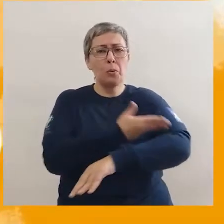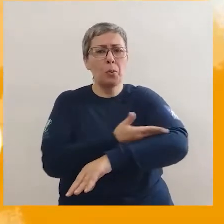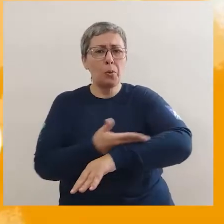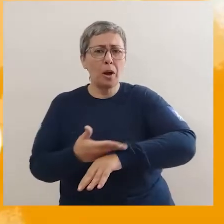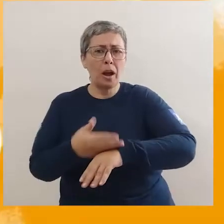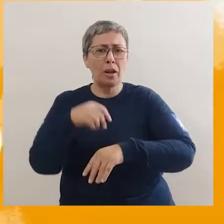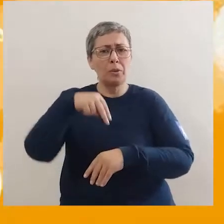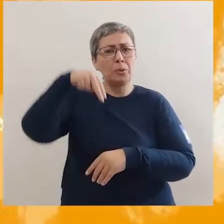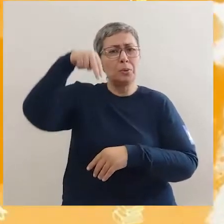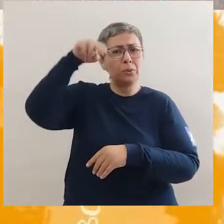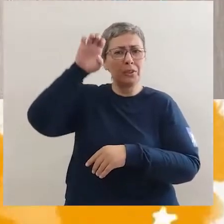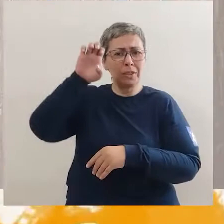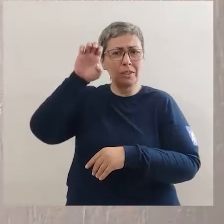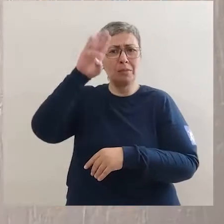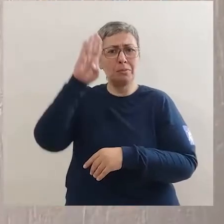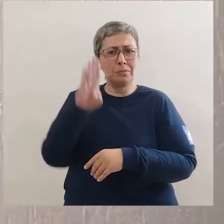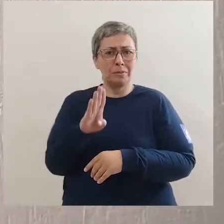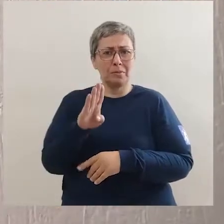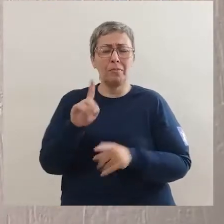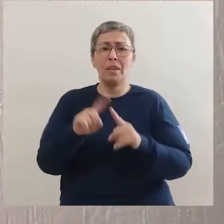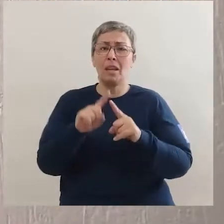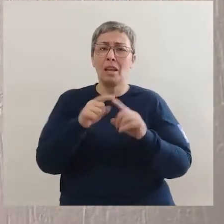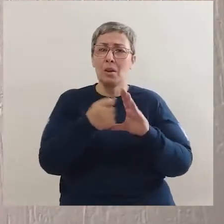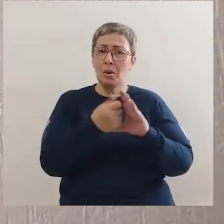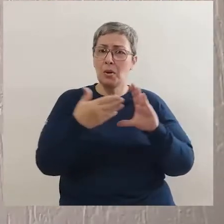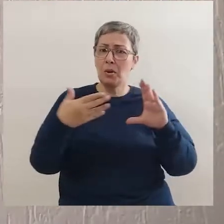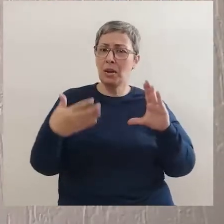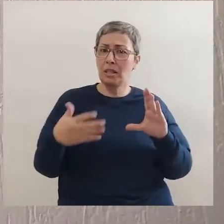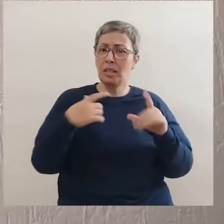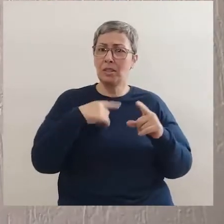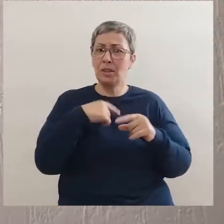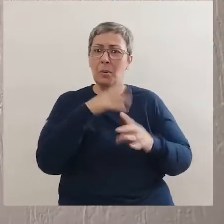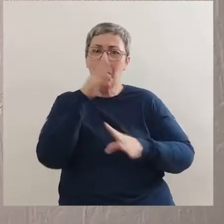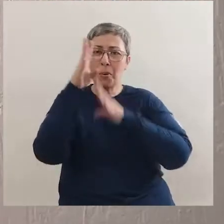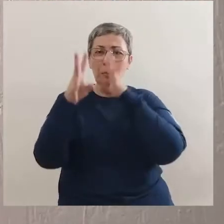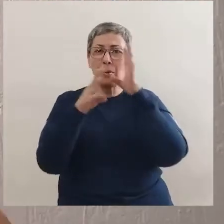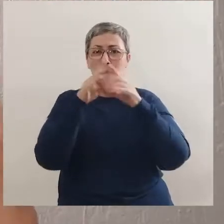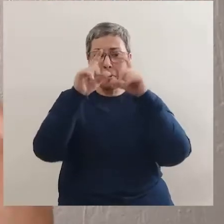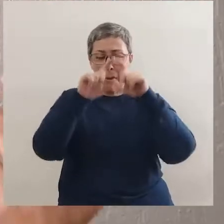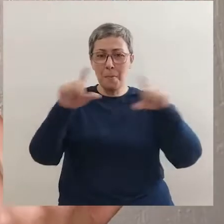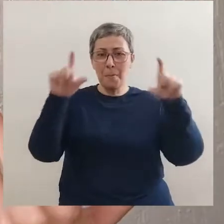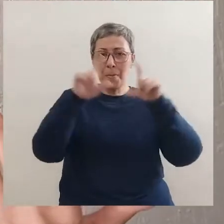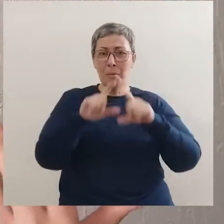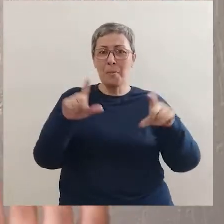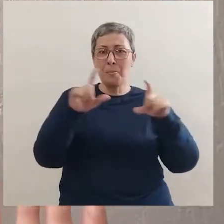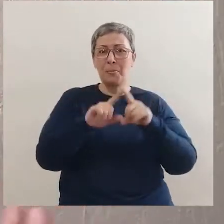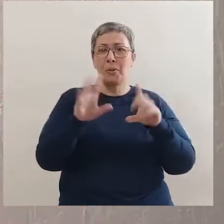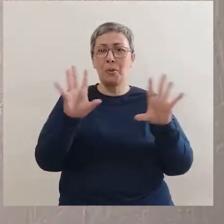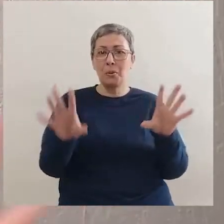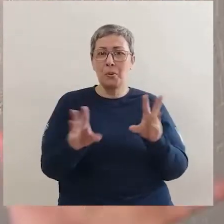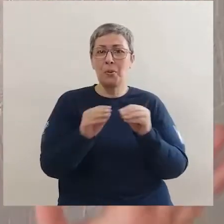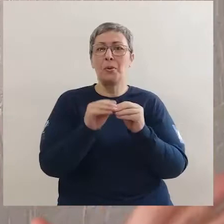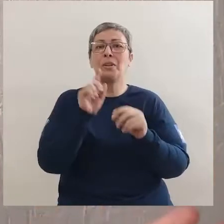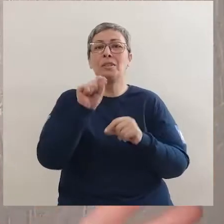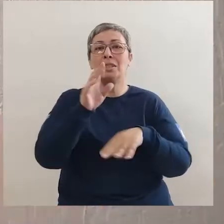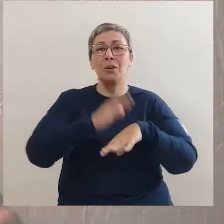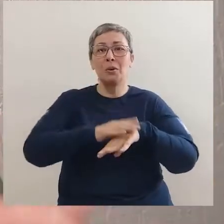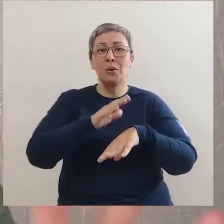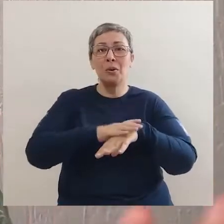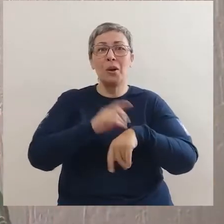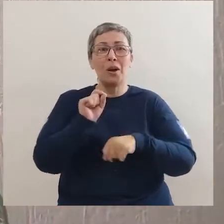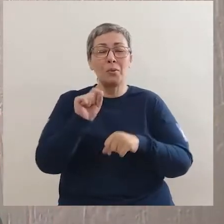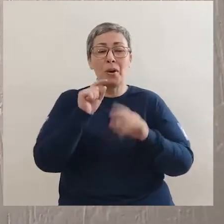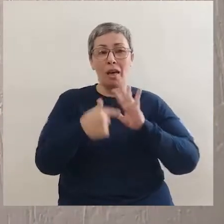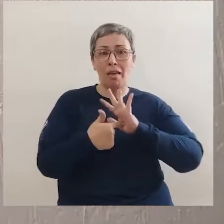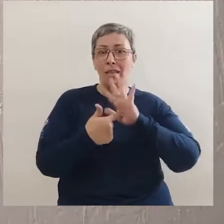Brasil. Caracteriza-se pela improvisação de estrofes, ou seja, a composição, né, ela é feita no momento da apresentação, ali